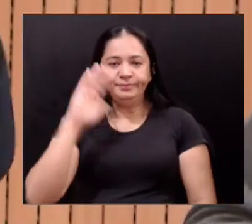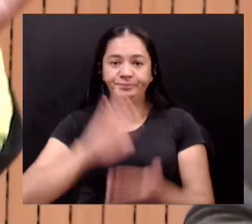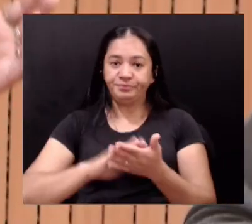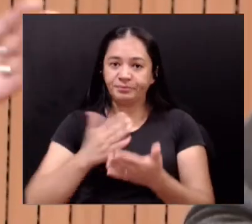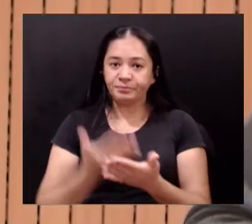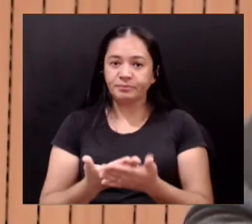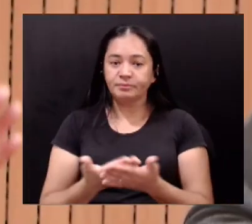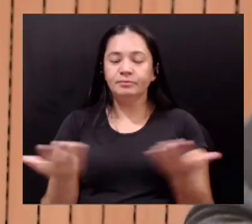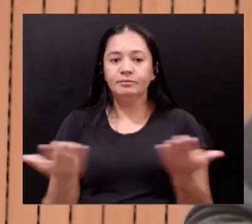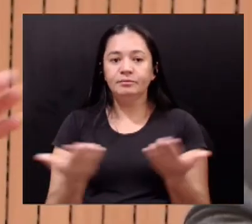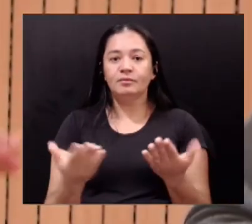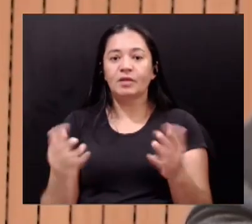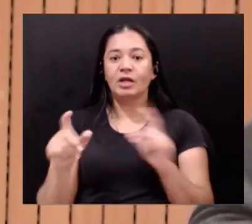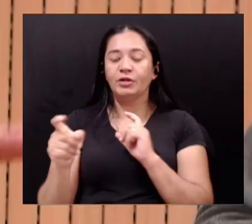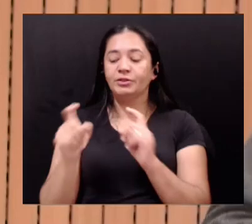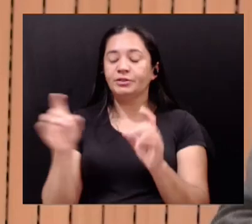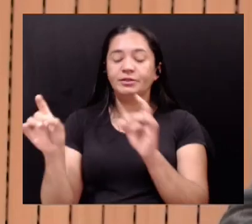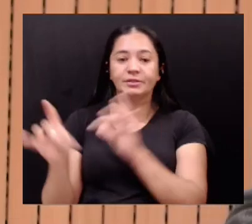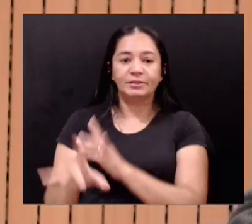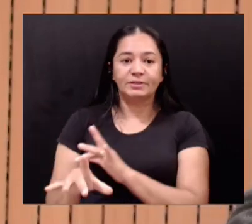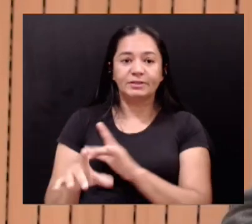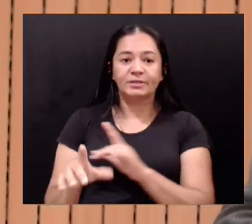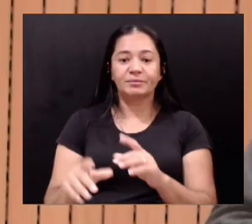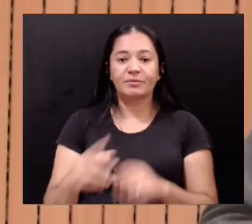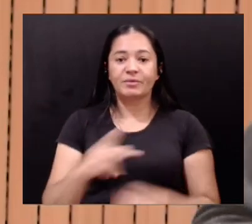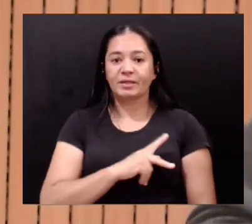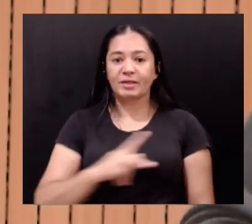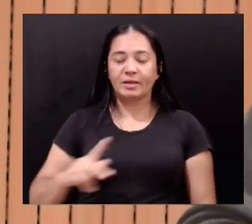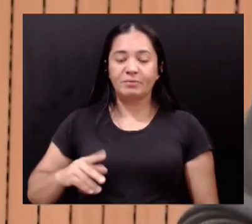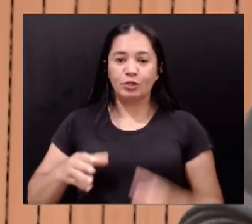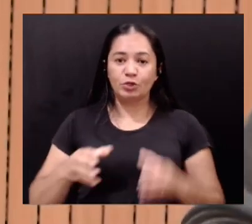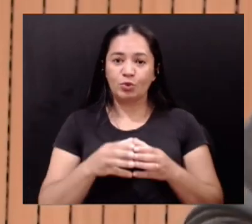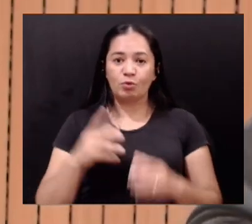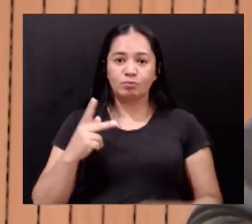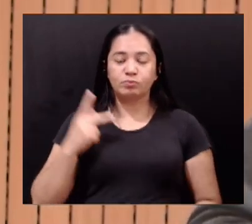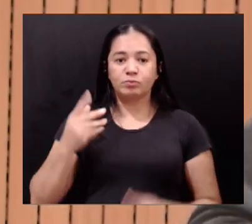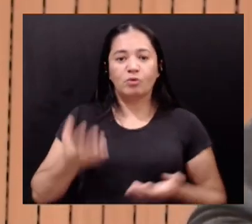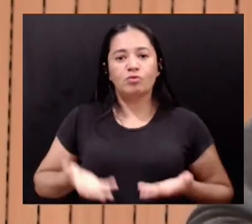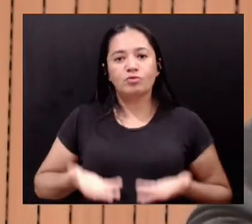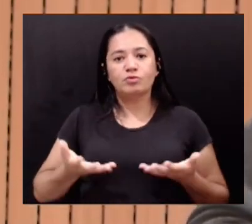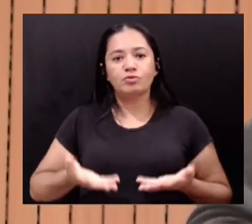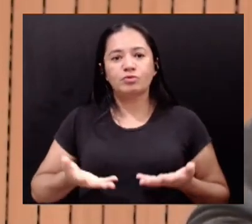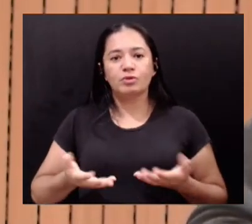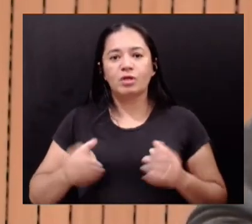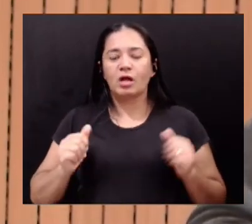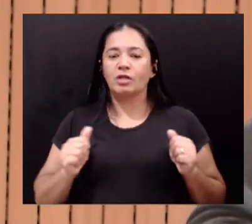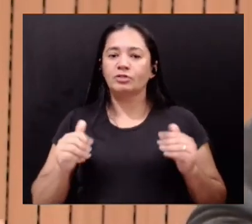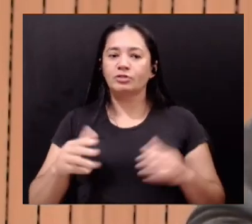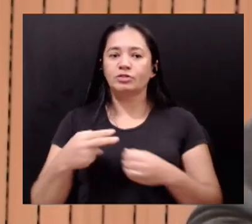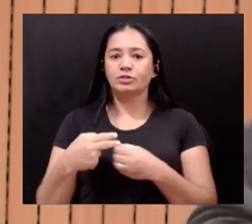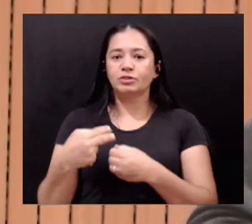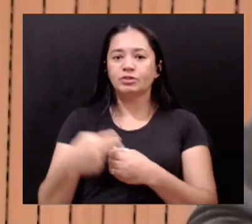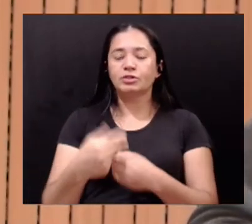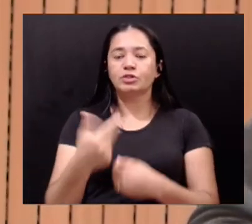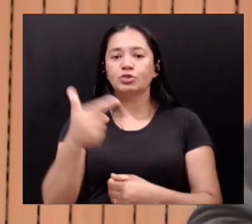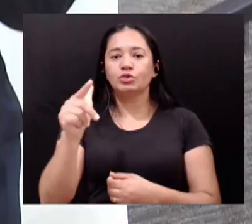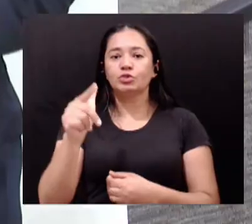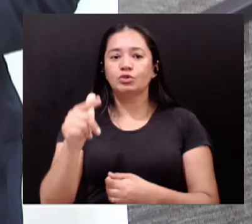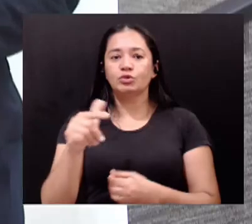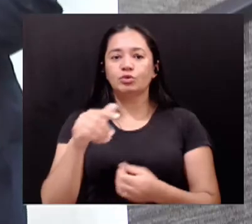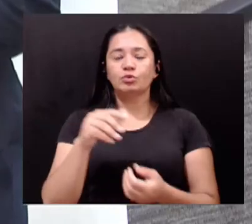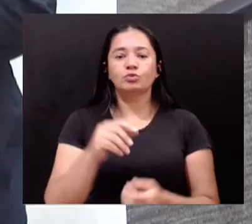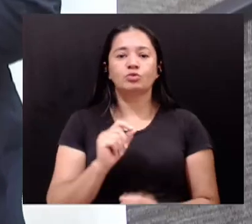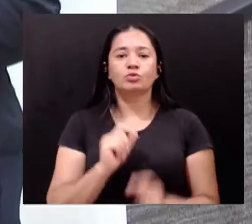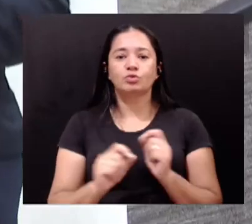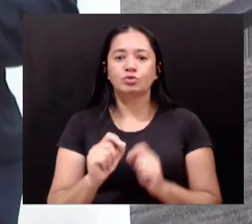a presidente da Frente Parlamentar reforçou a ação da Unicamp e outros pontos altos do encontro.